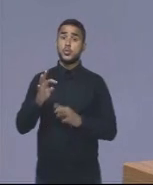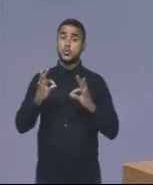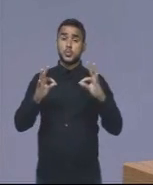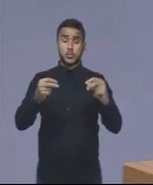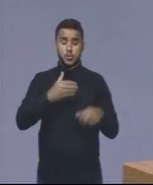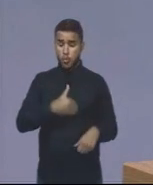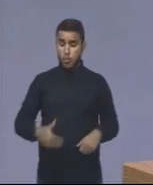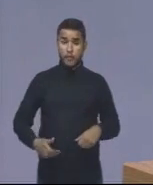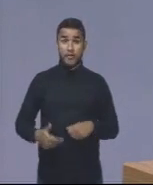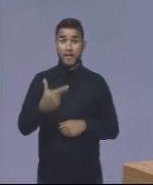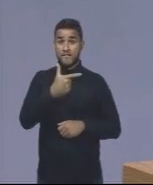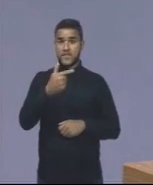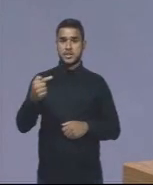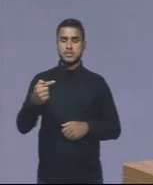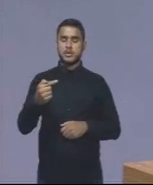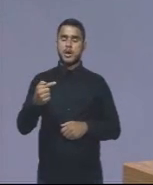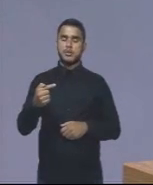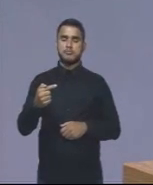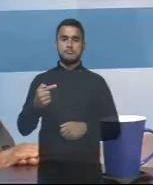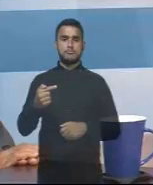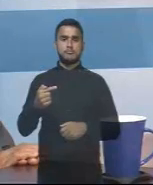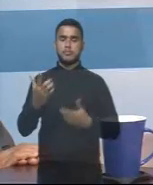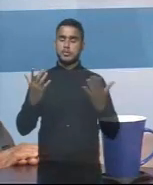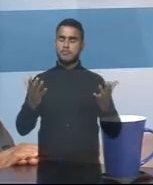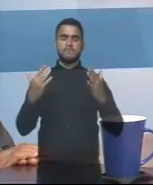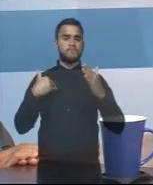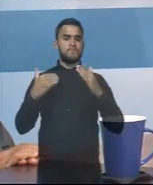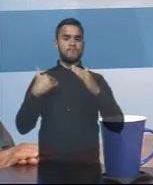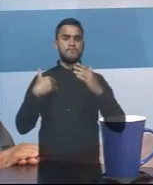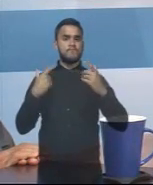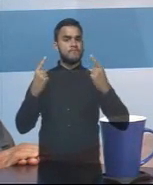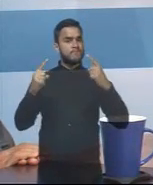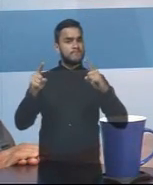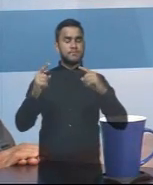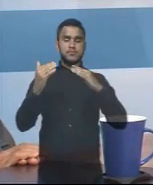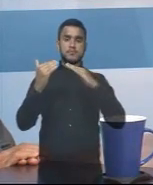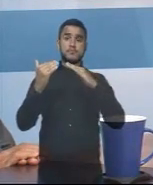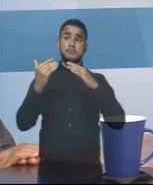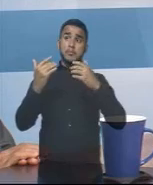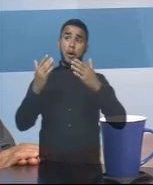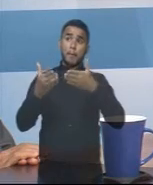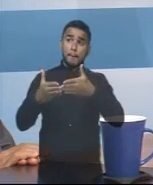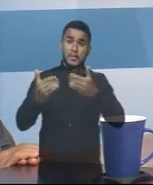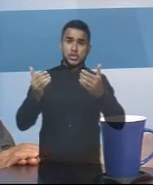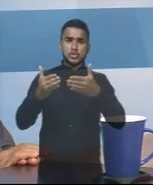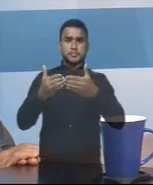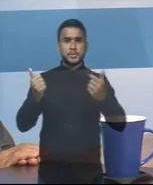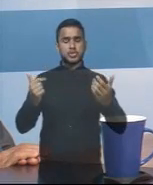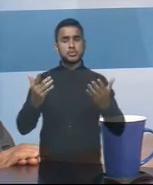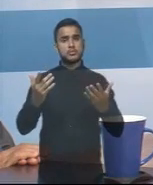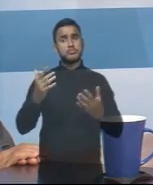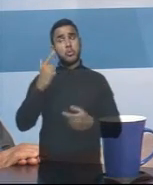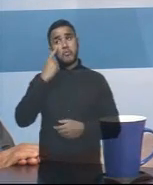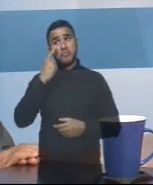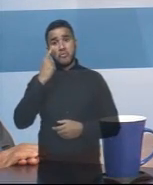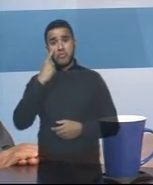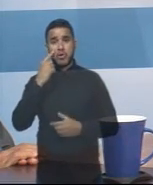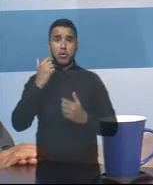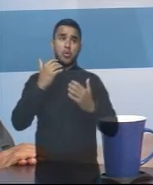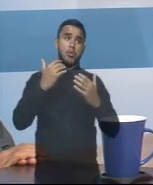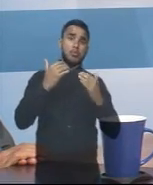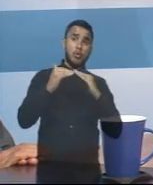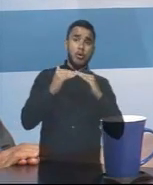governadores em recentes encontros que fizeram para tratar do assunto. Algo que é sempre usado pelos